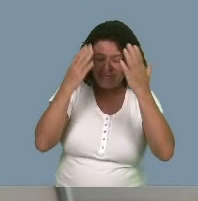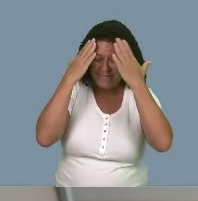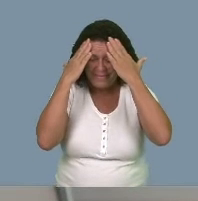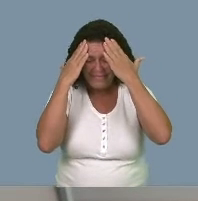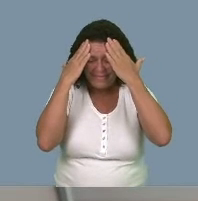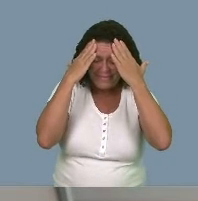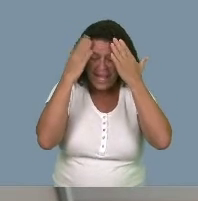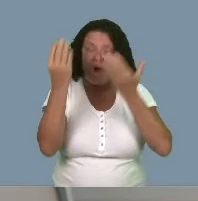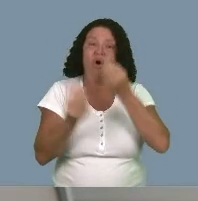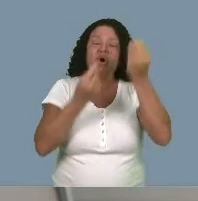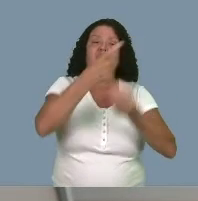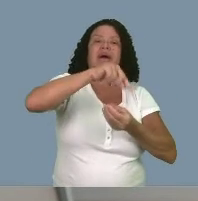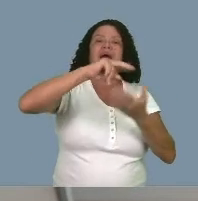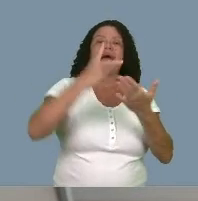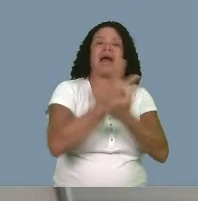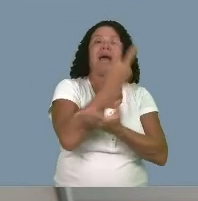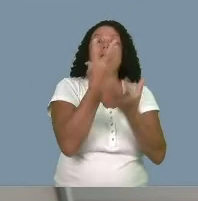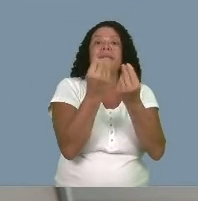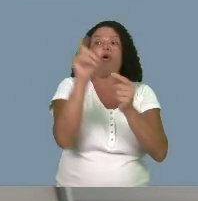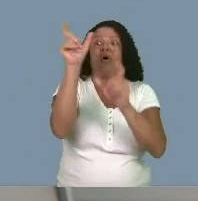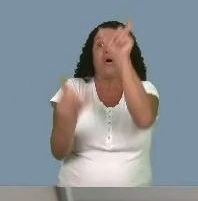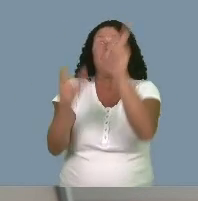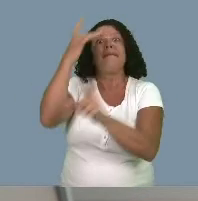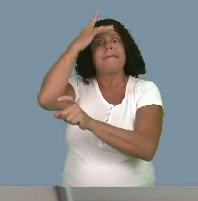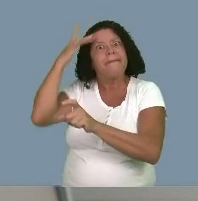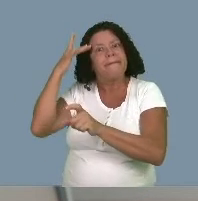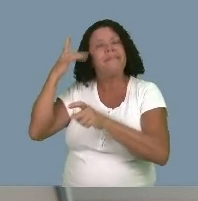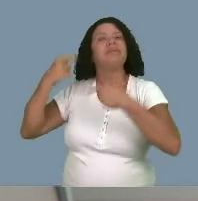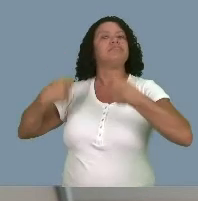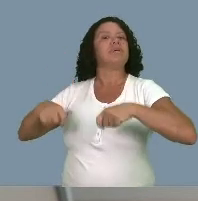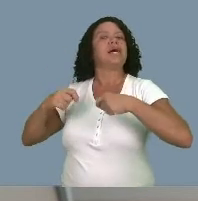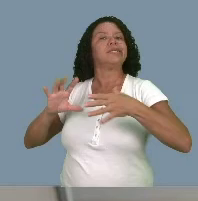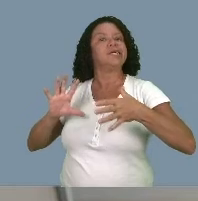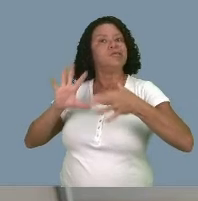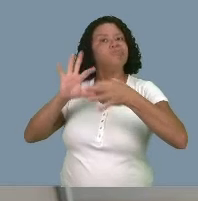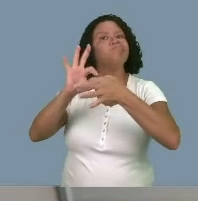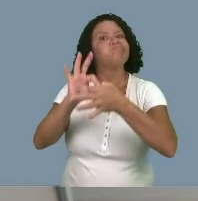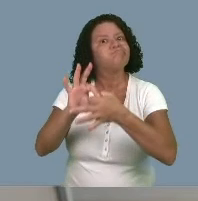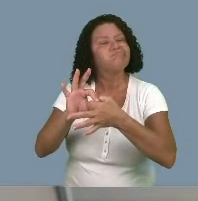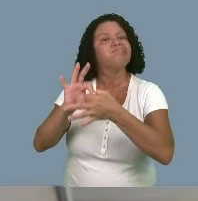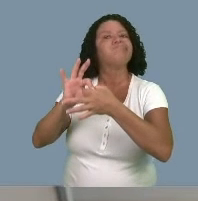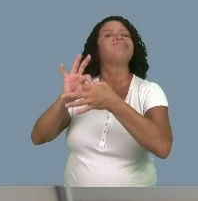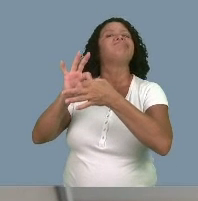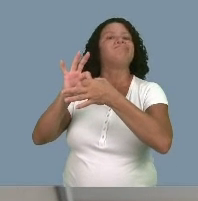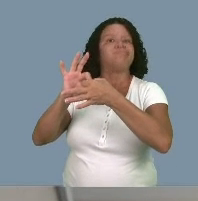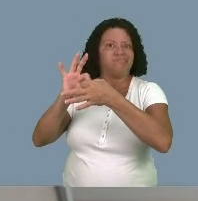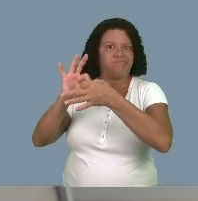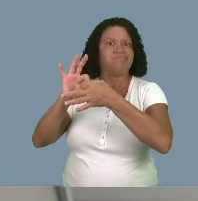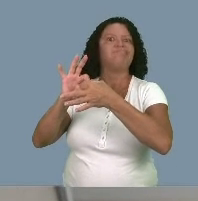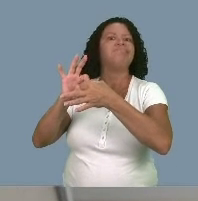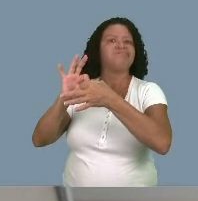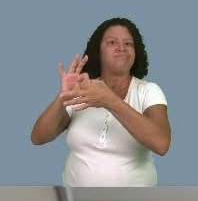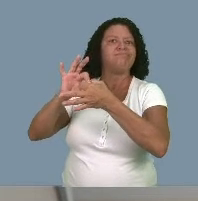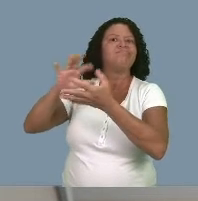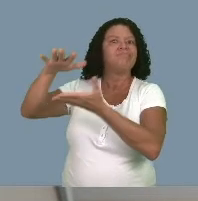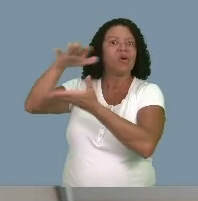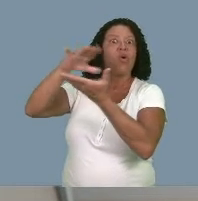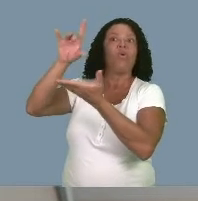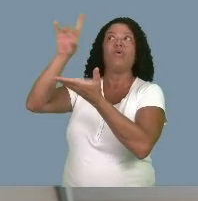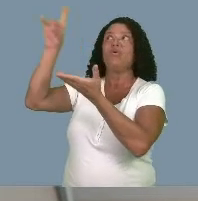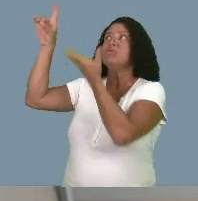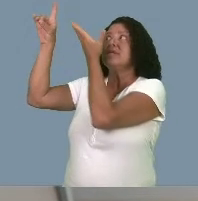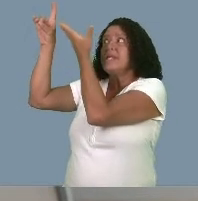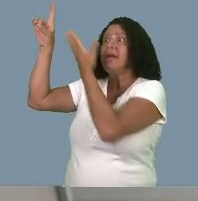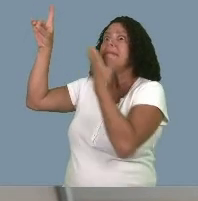gerou intimamente em muitas pessoas a necessidade de se conectar com alguma coisa mais alta, de se conectar com algum Deus, de